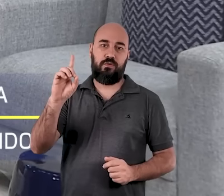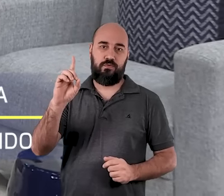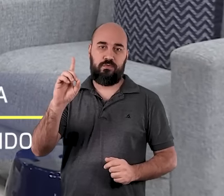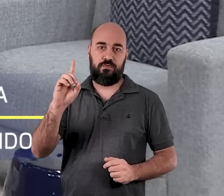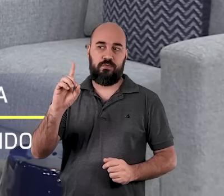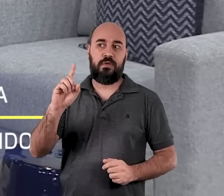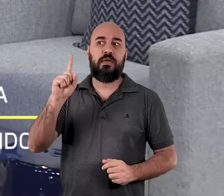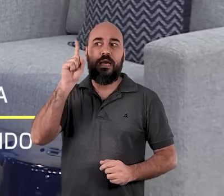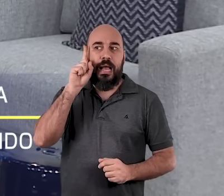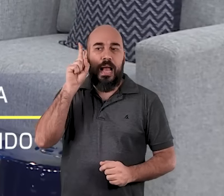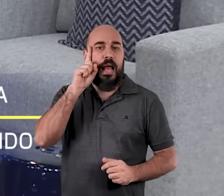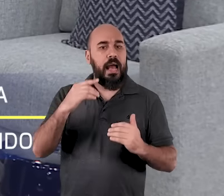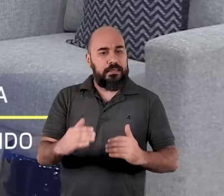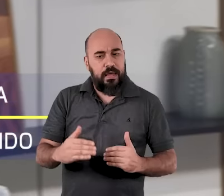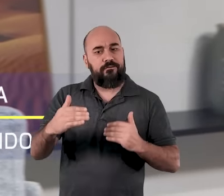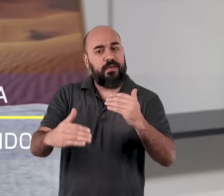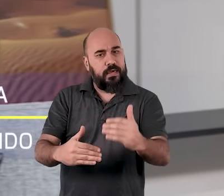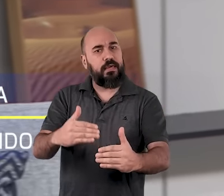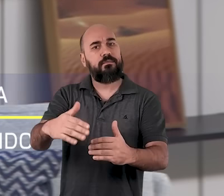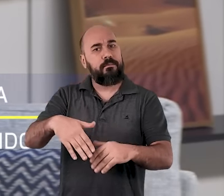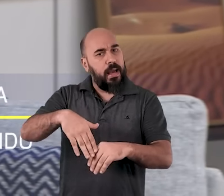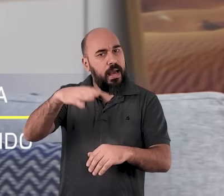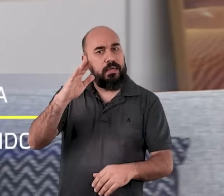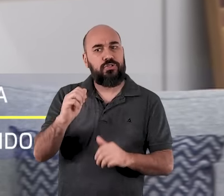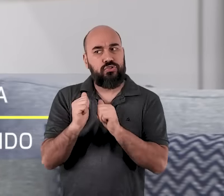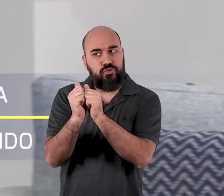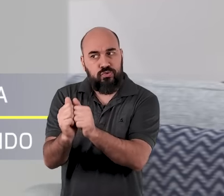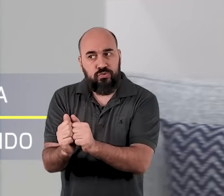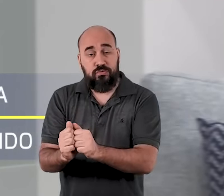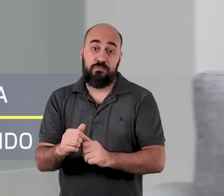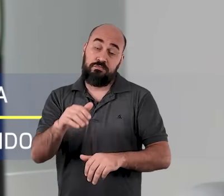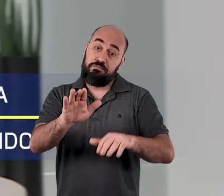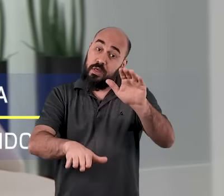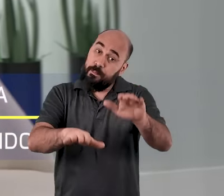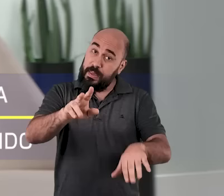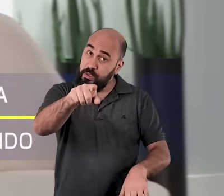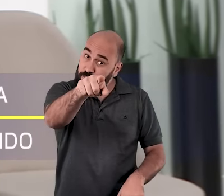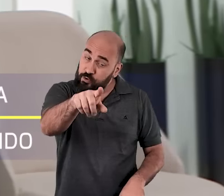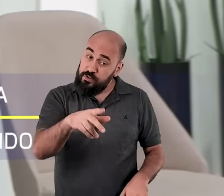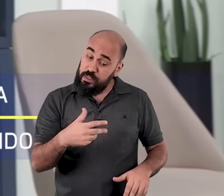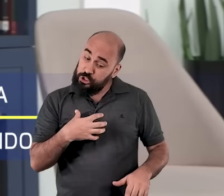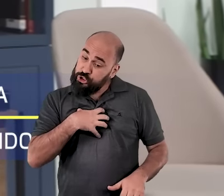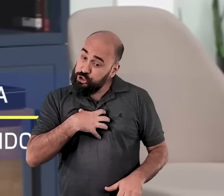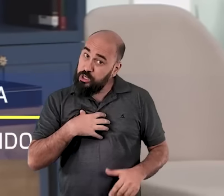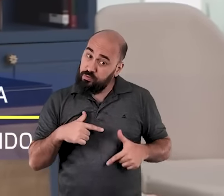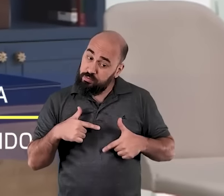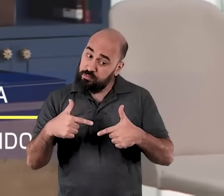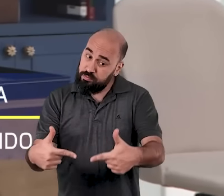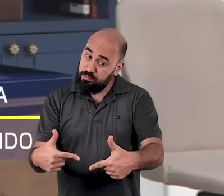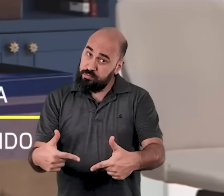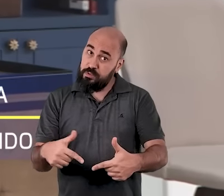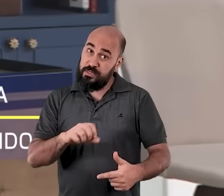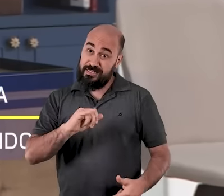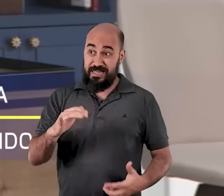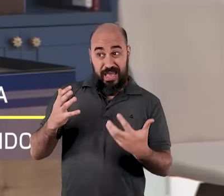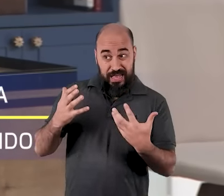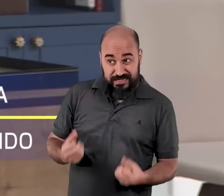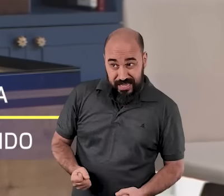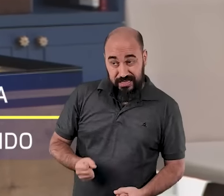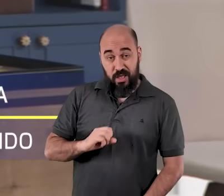cada vez mais. Tudo depende de sua reação diante da mensagem que você